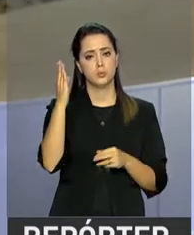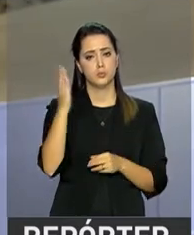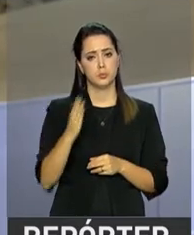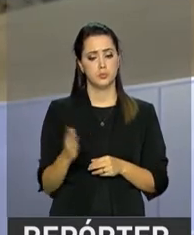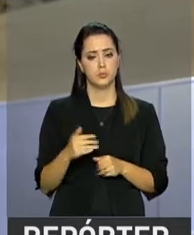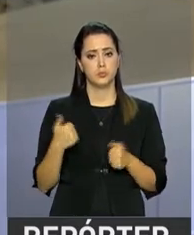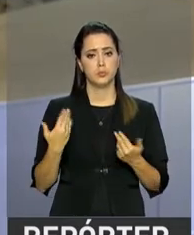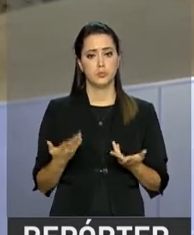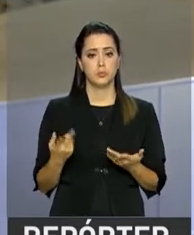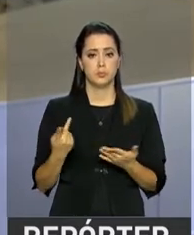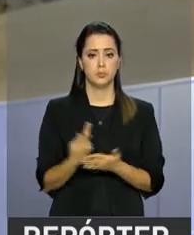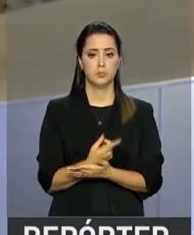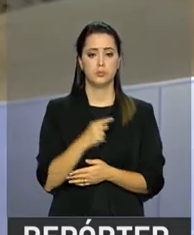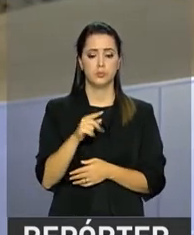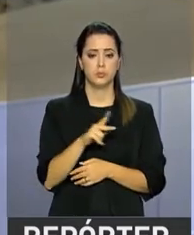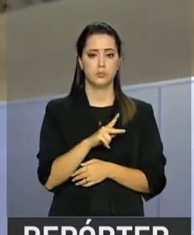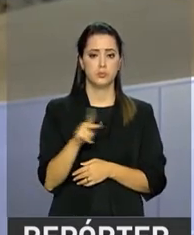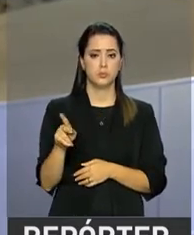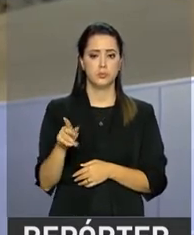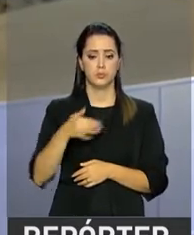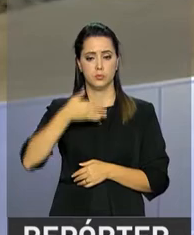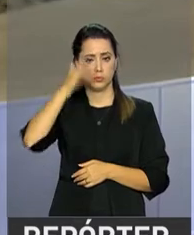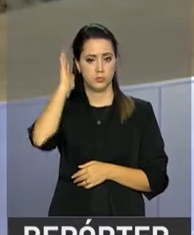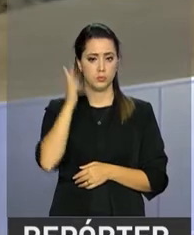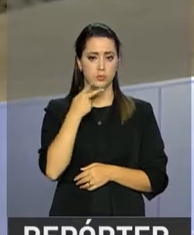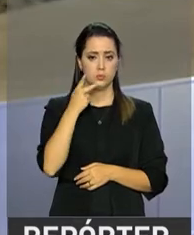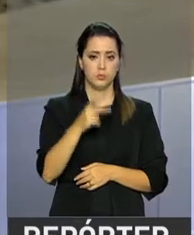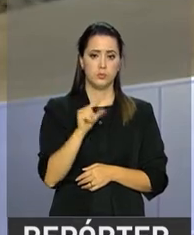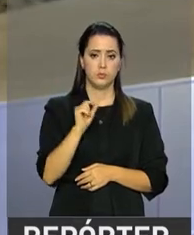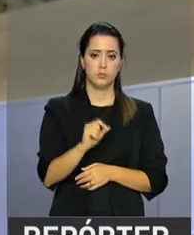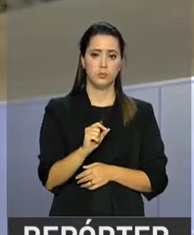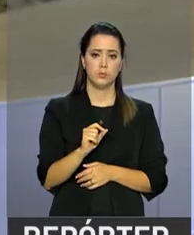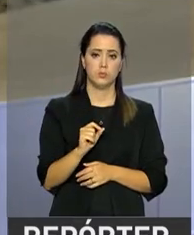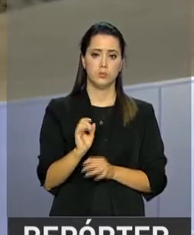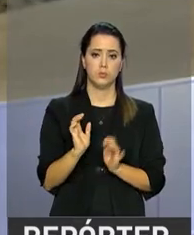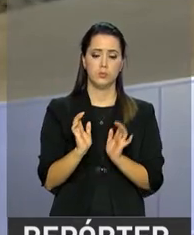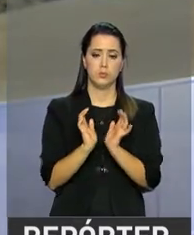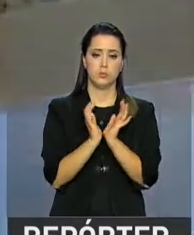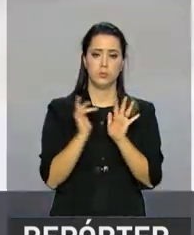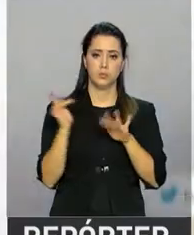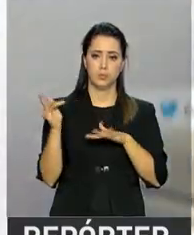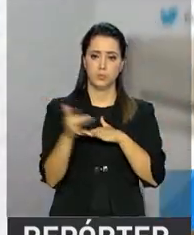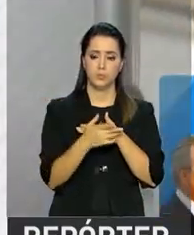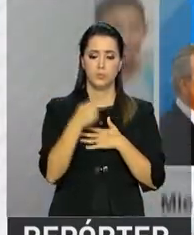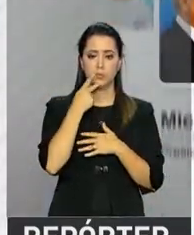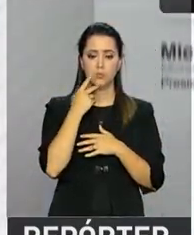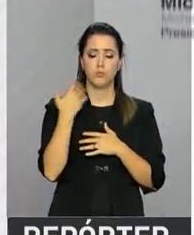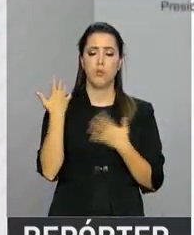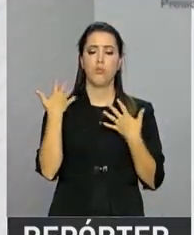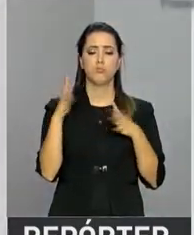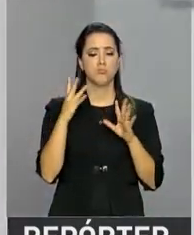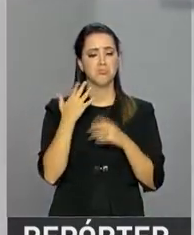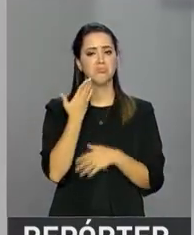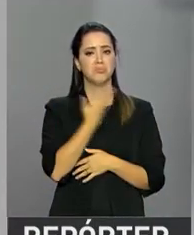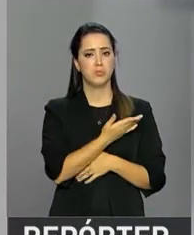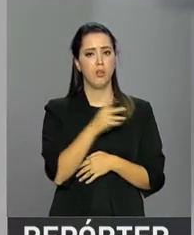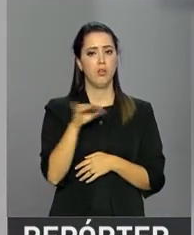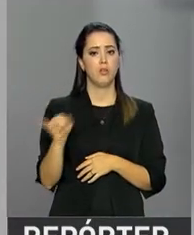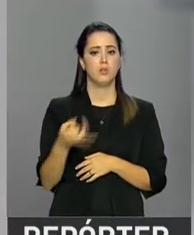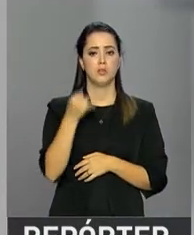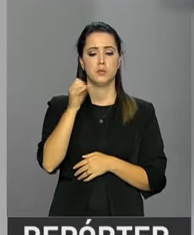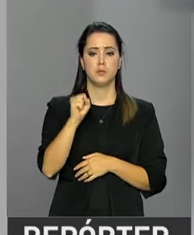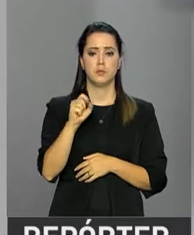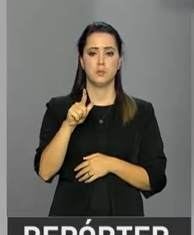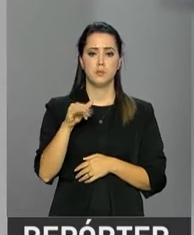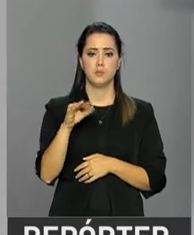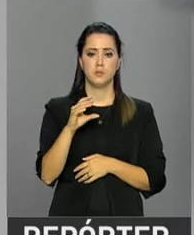isso que o presidente michel temer comentou nas redes sociais ele comemorou por exemplo esta taxa selic